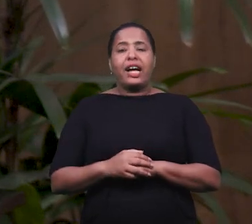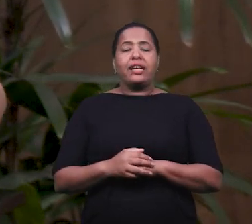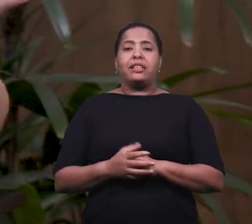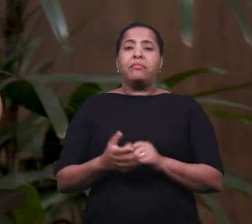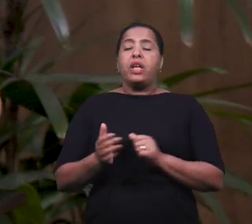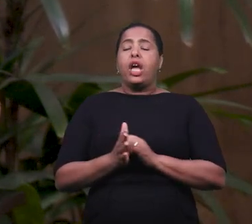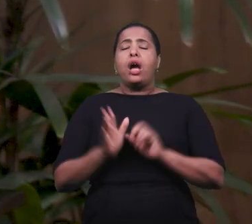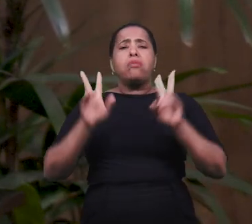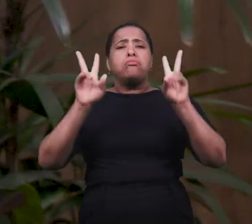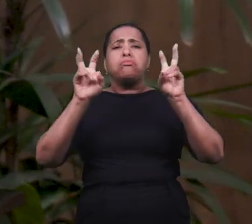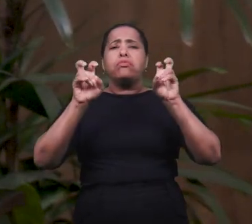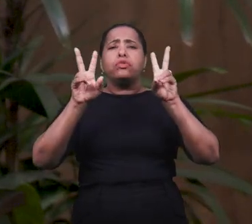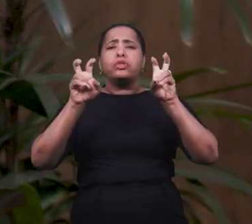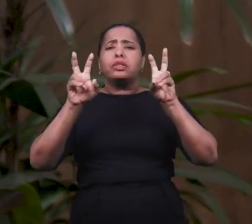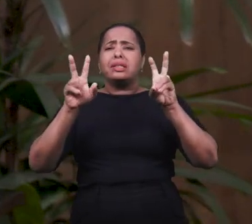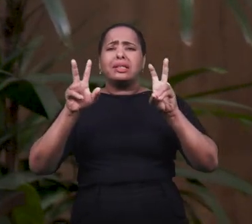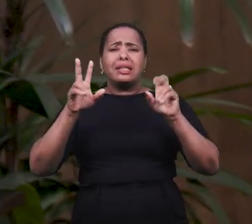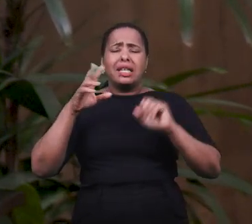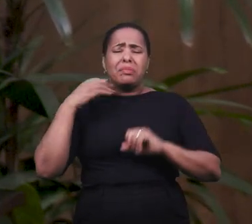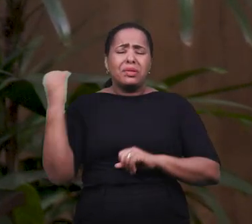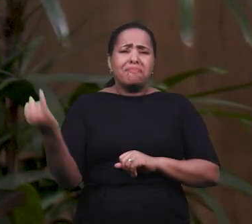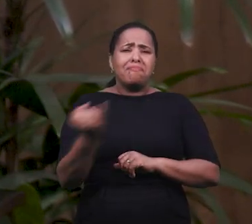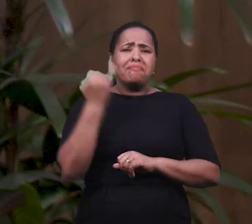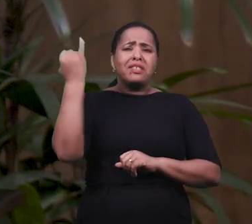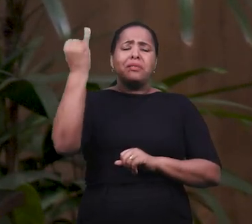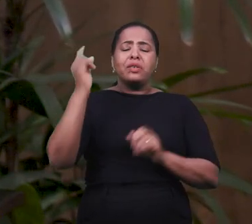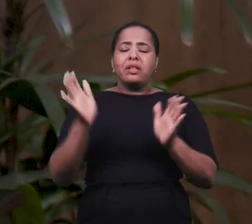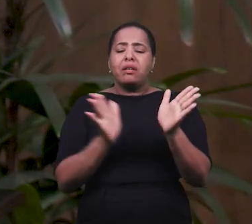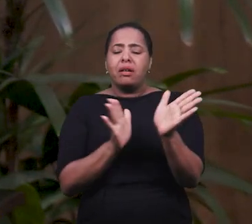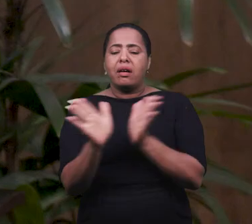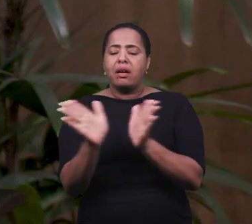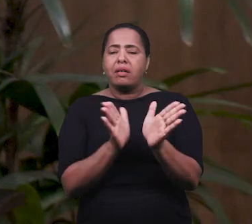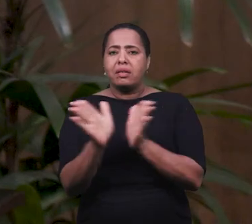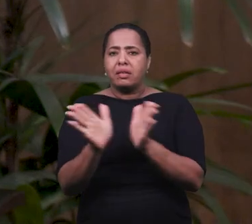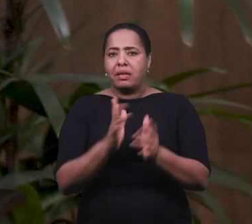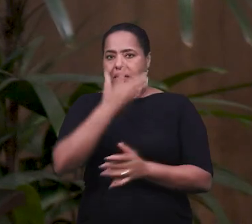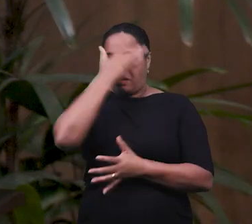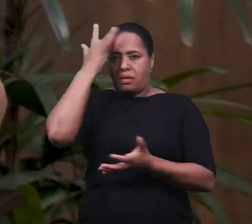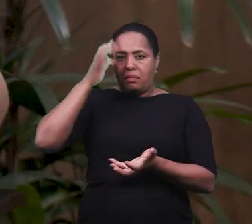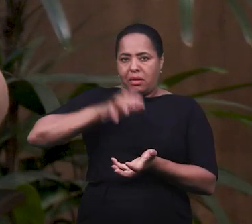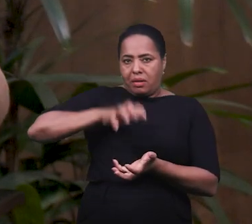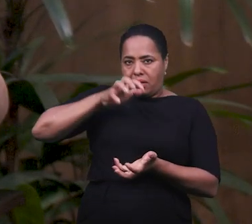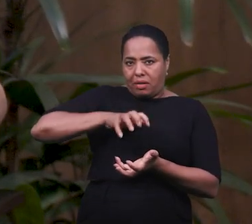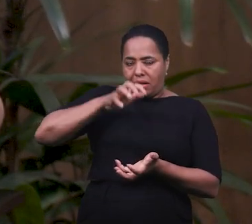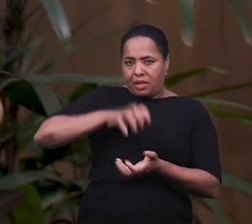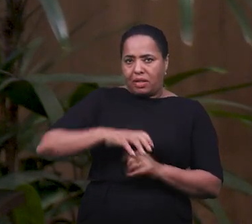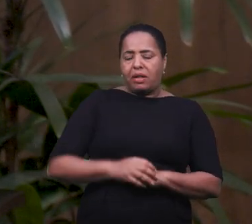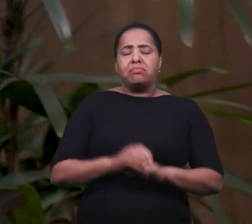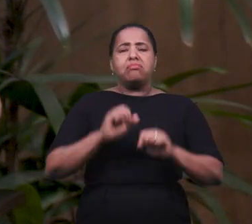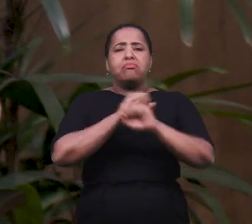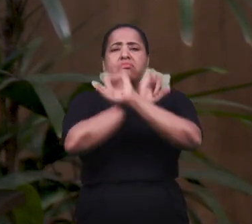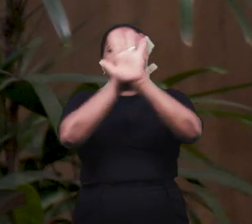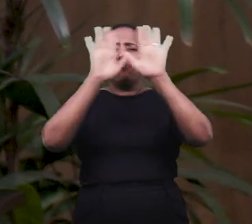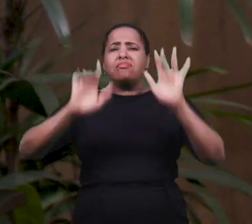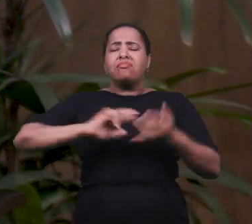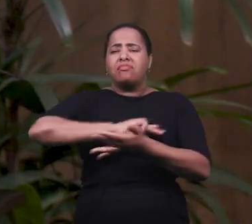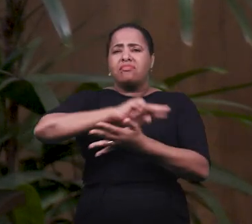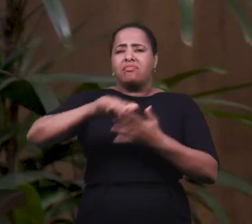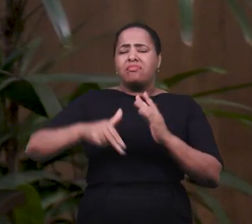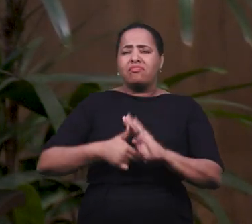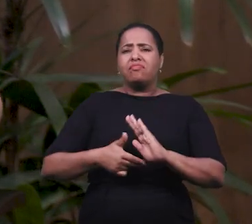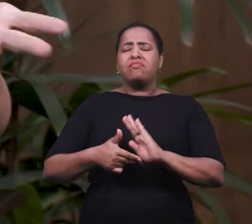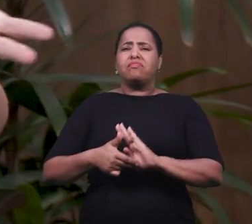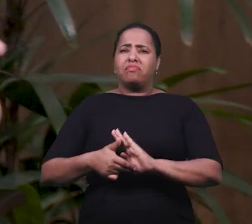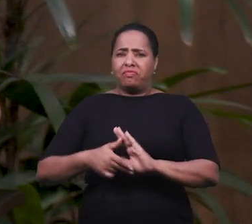irá abordar um tema de extrema relevância para a acessibilidade aos idosos. Ela irá esclarecer diversos